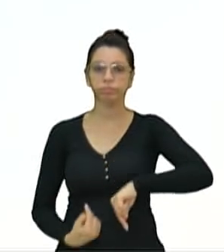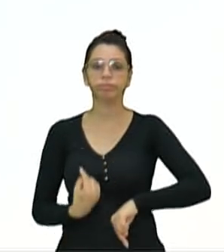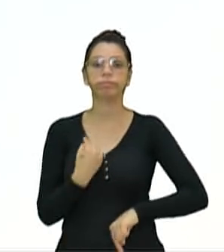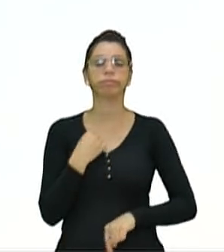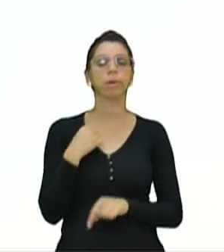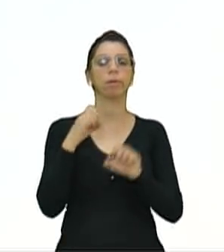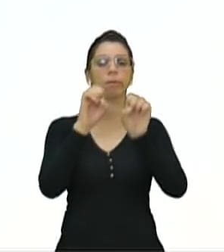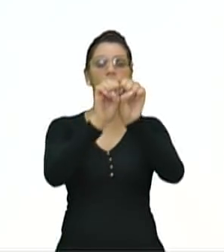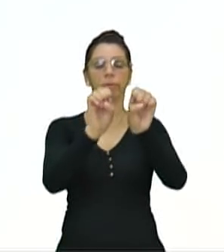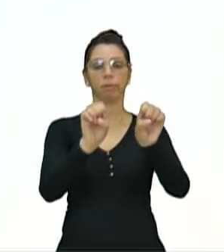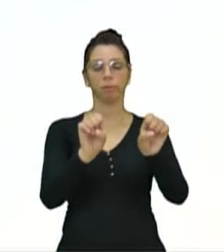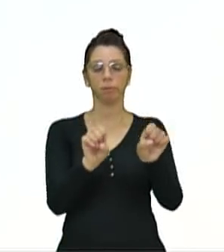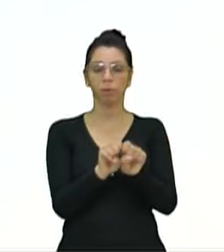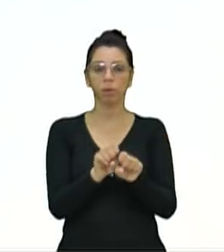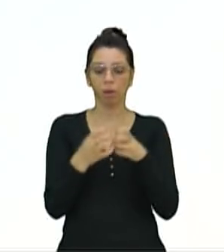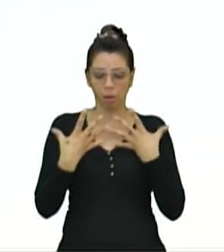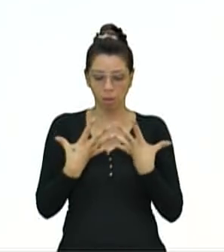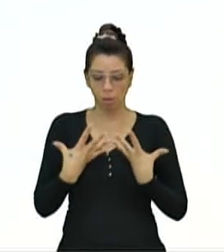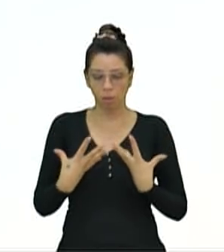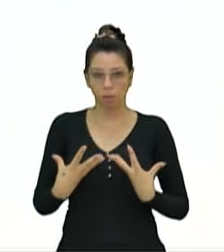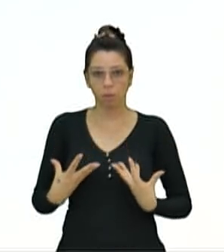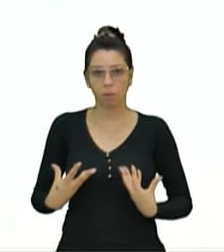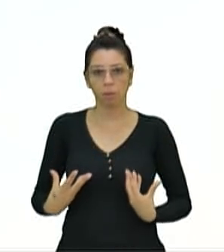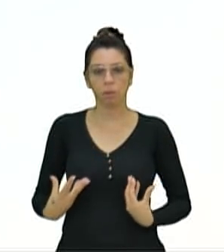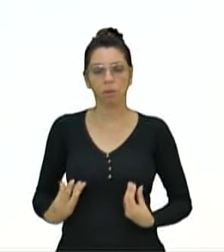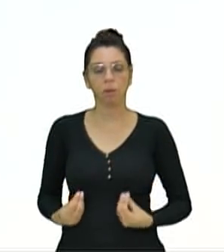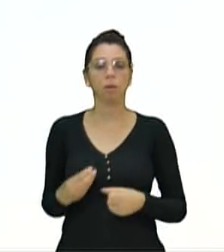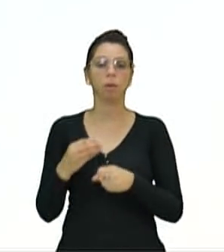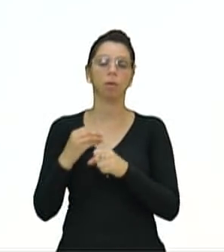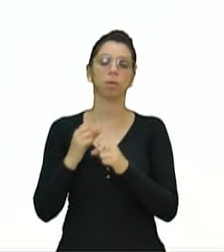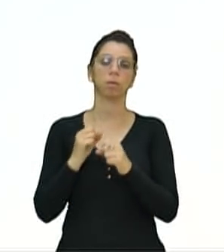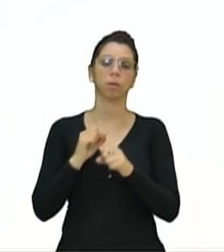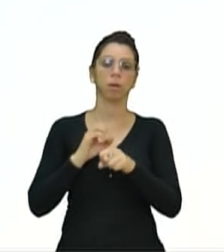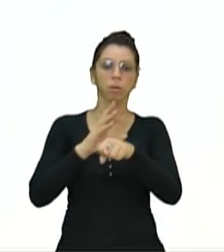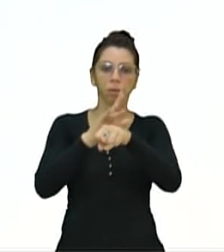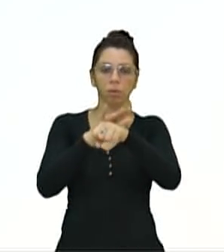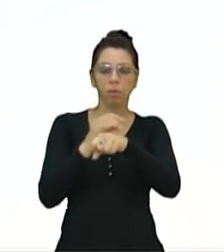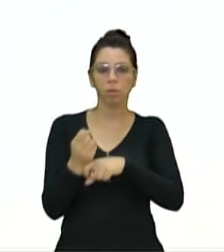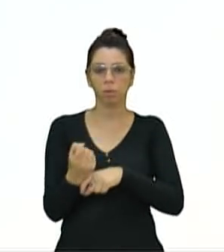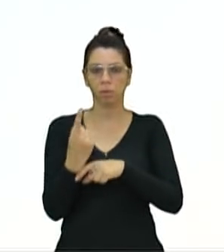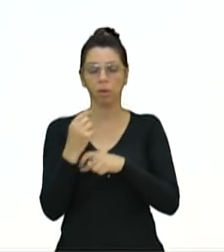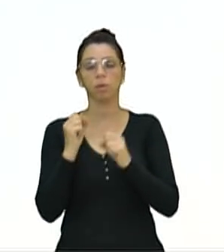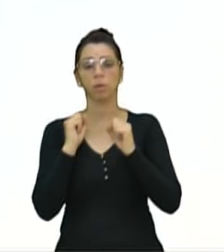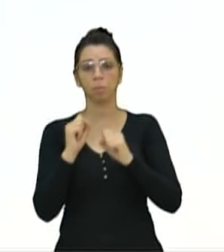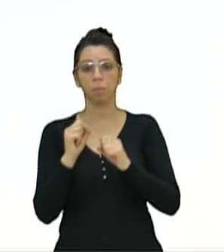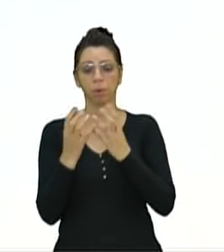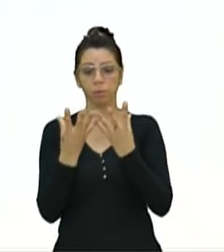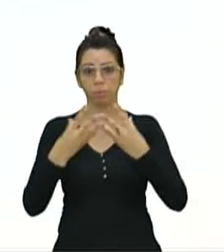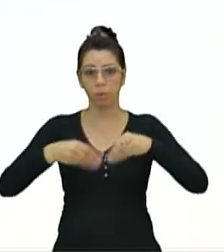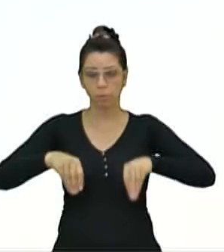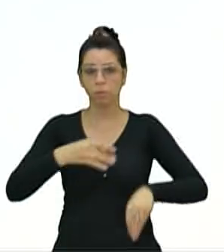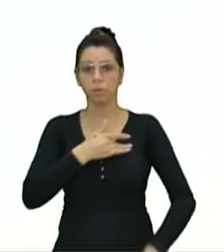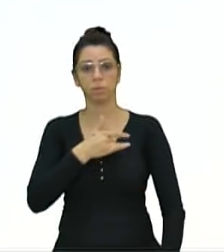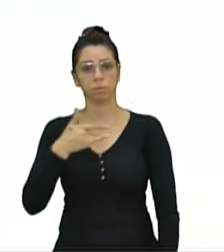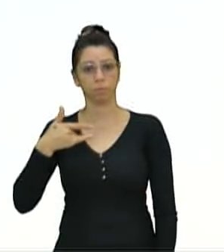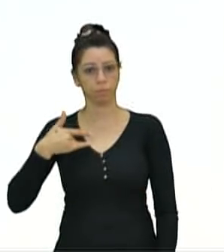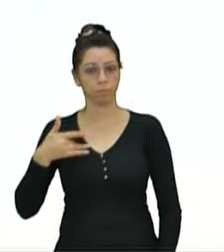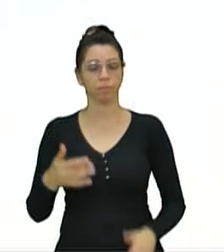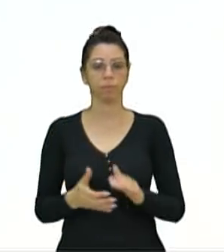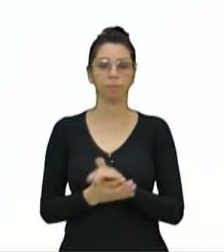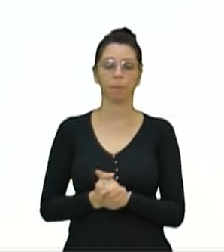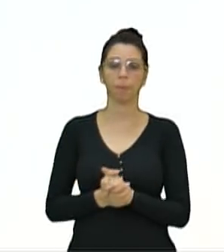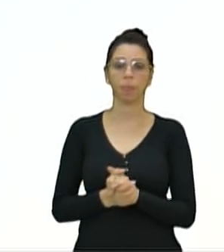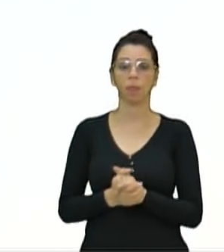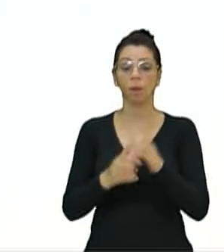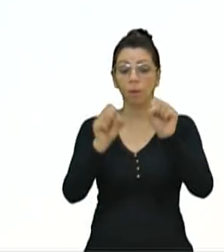que atuam removendo o material estranho, que poderia causar algum dano ao organismo. Essa estrutura